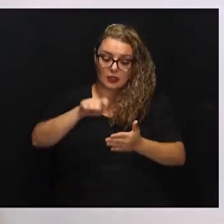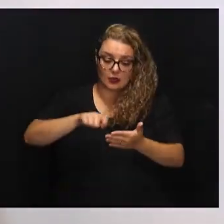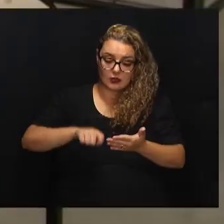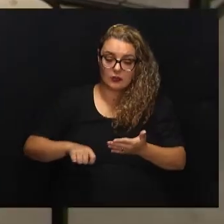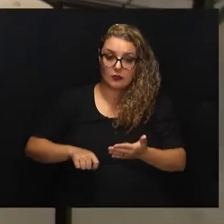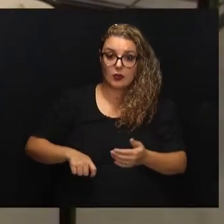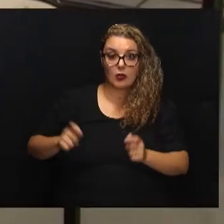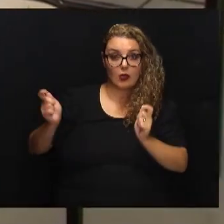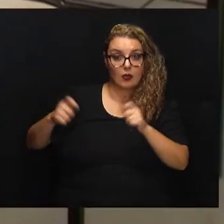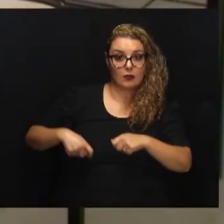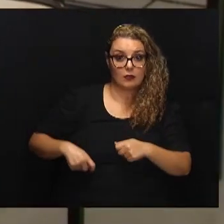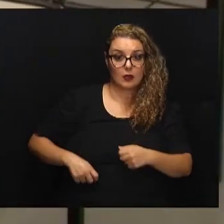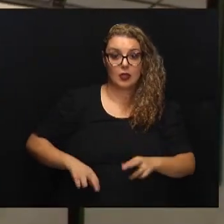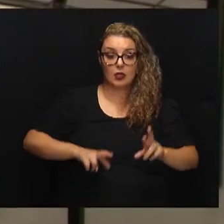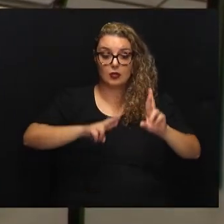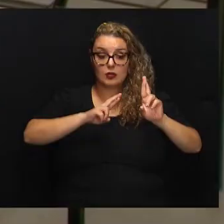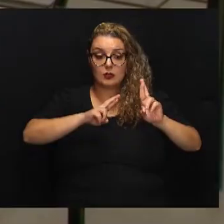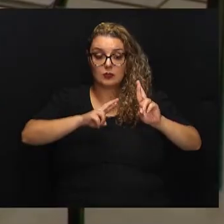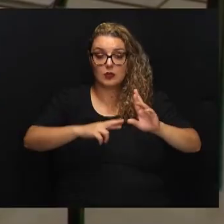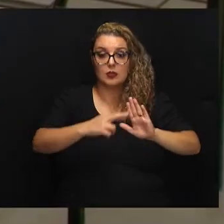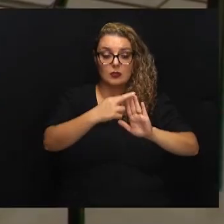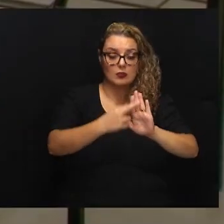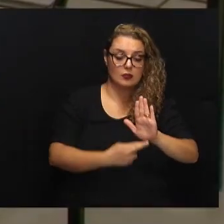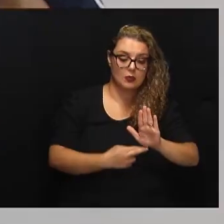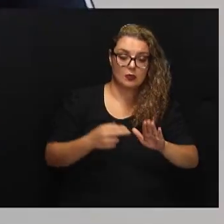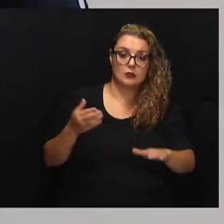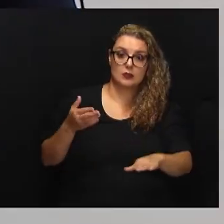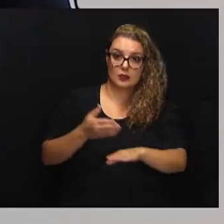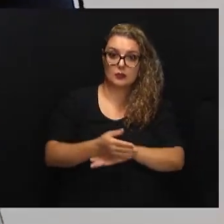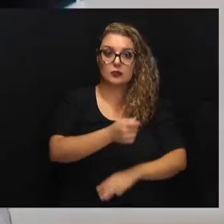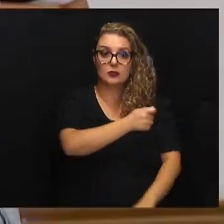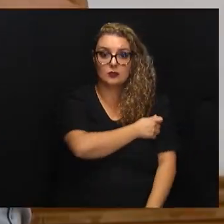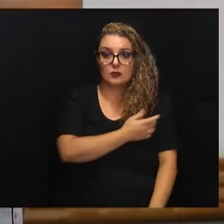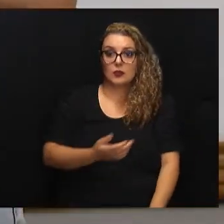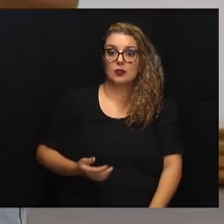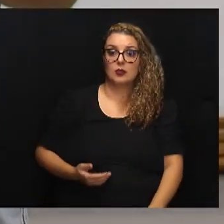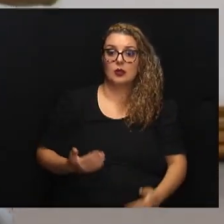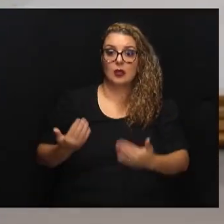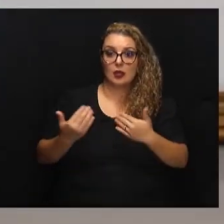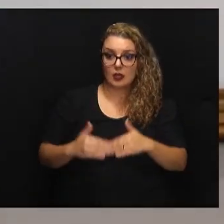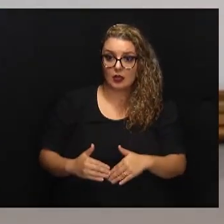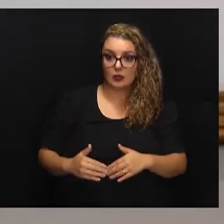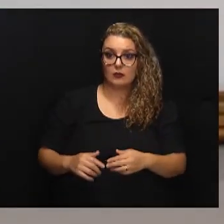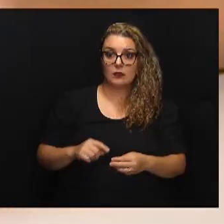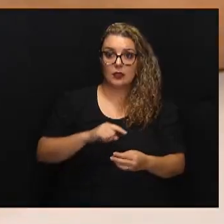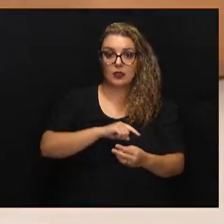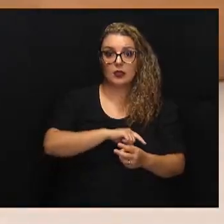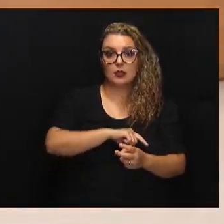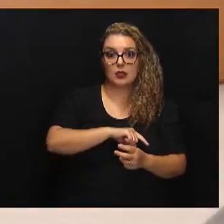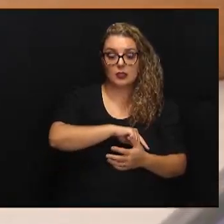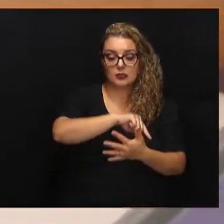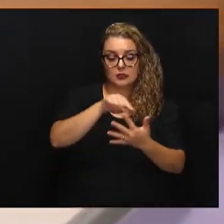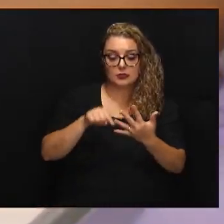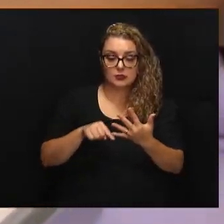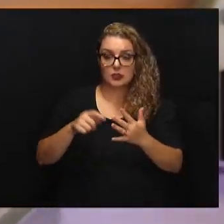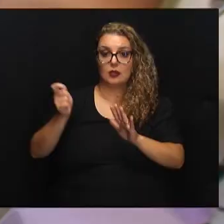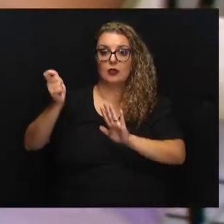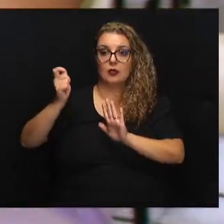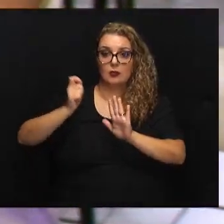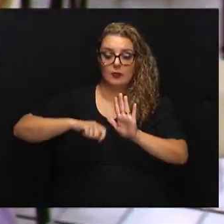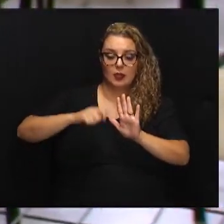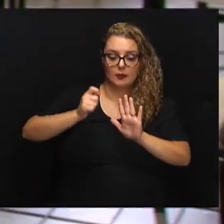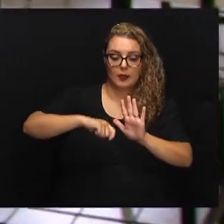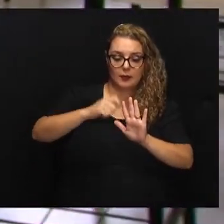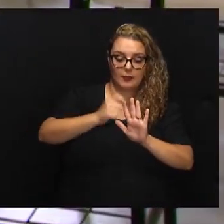aspectos que são esperados na redação do participante. O exame adota 5 competências, cada uma com nota